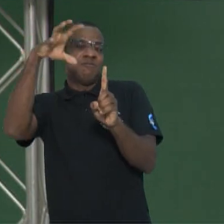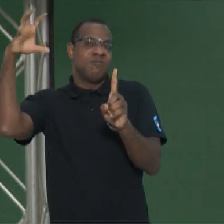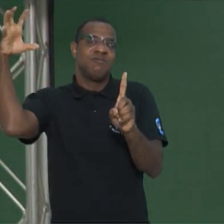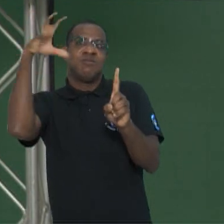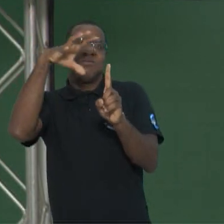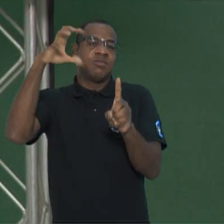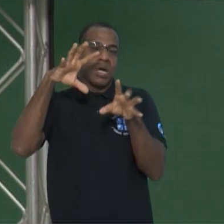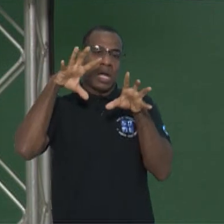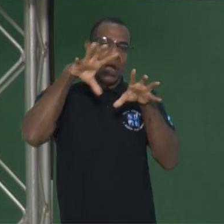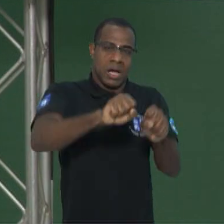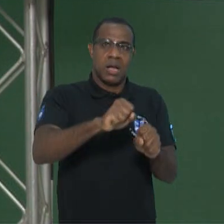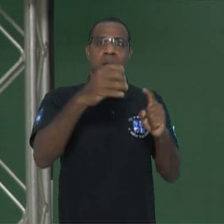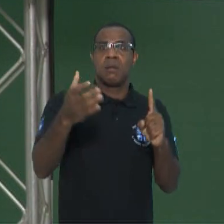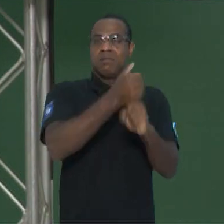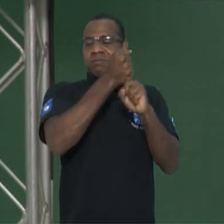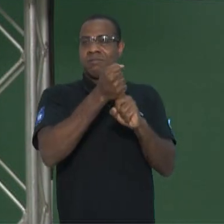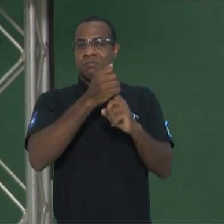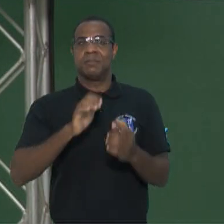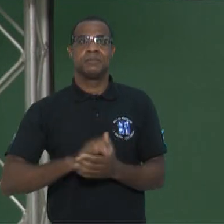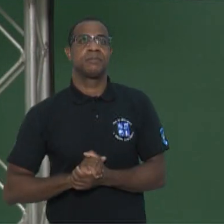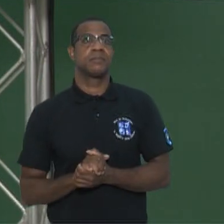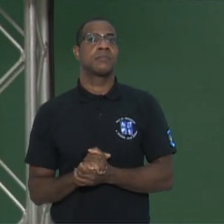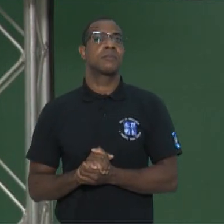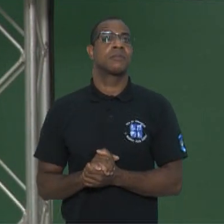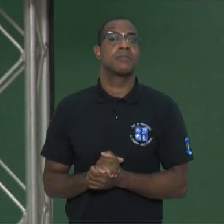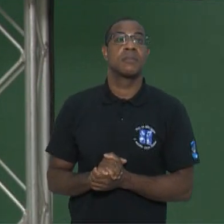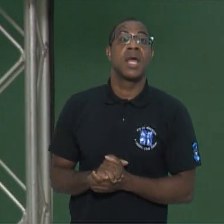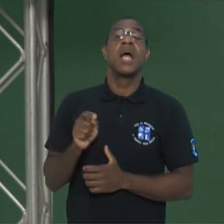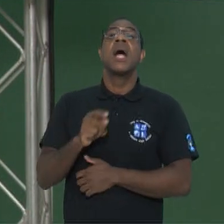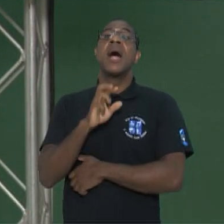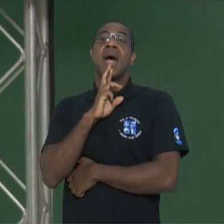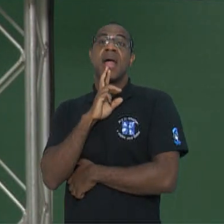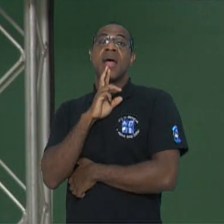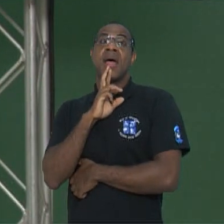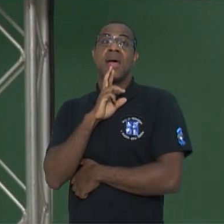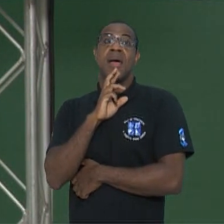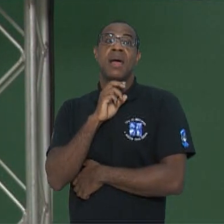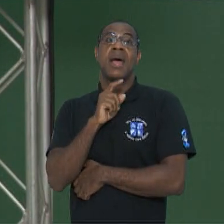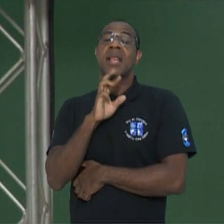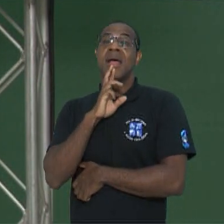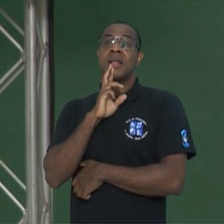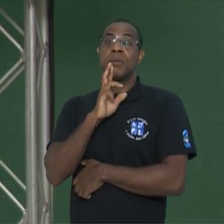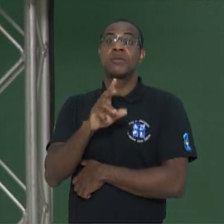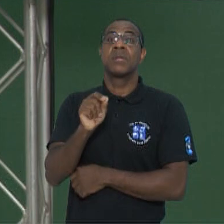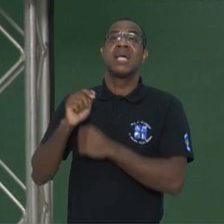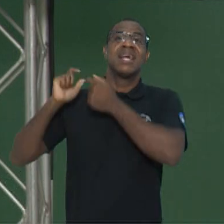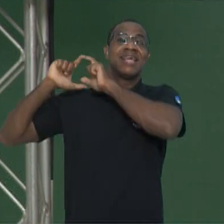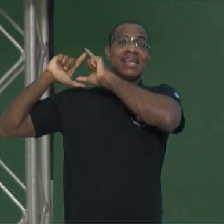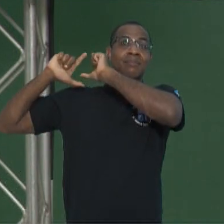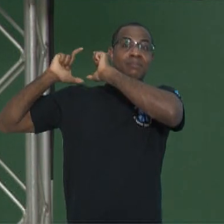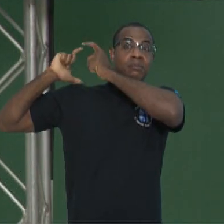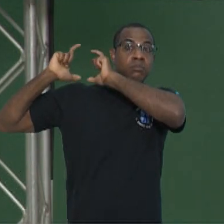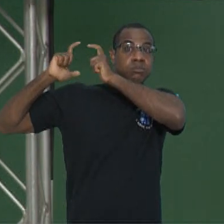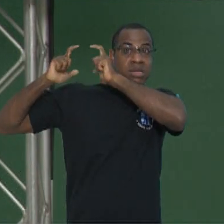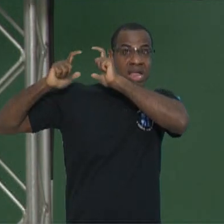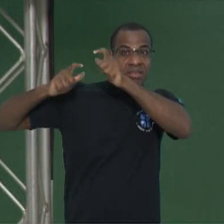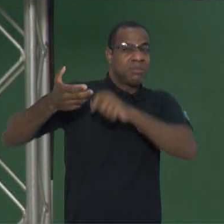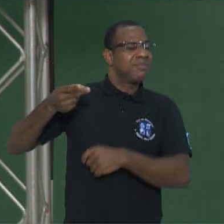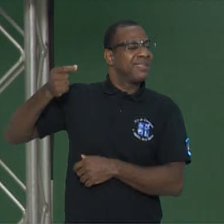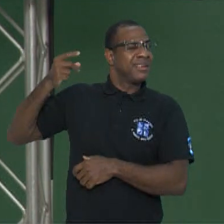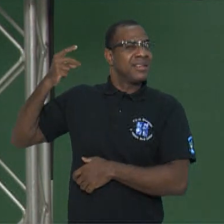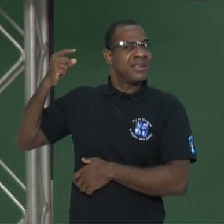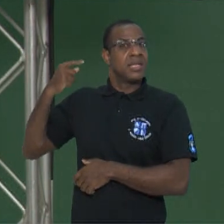longo dos processos históricos, né? Elas são resultado dessa perpetuação de tradições de inúmeros países, povos e